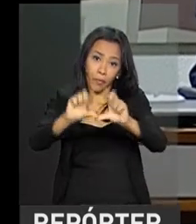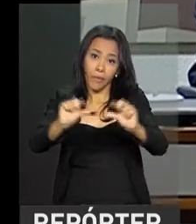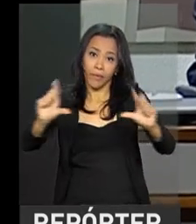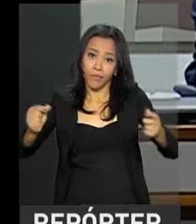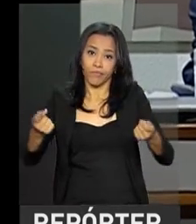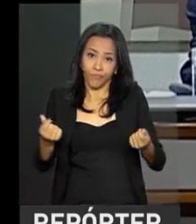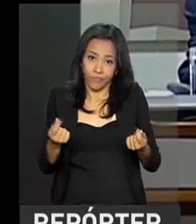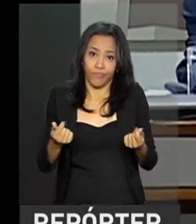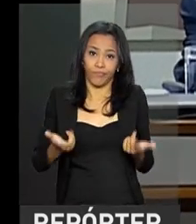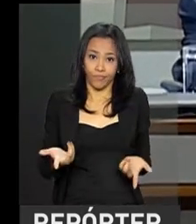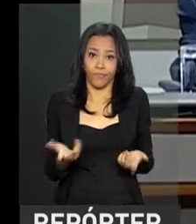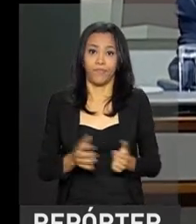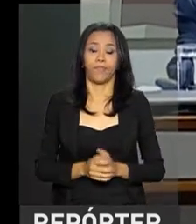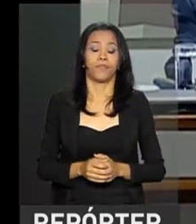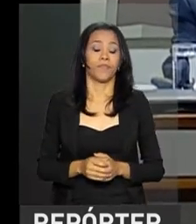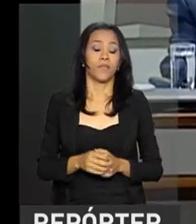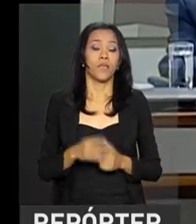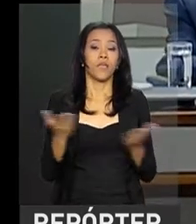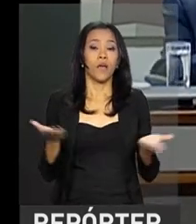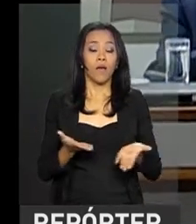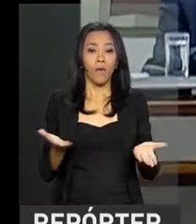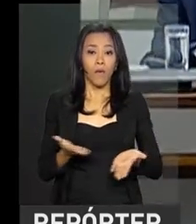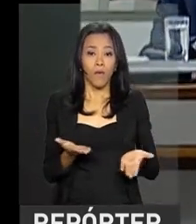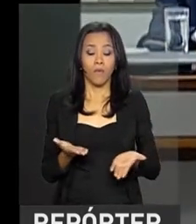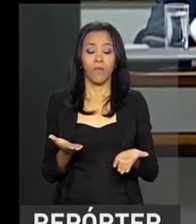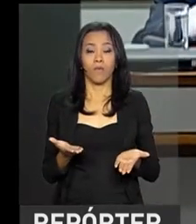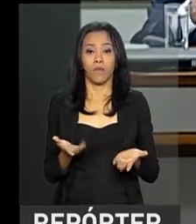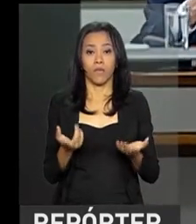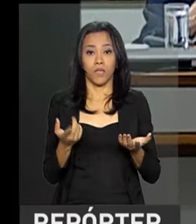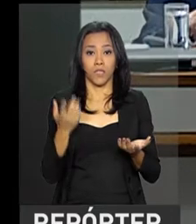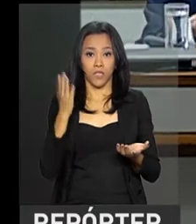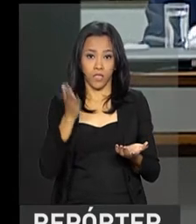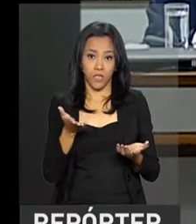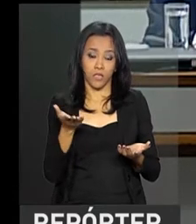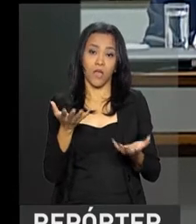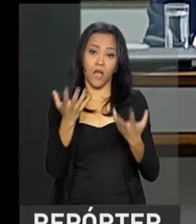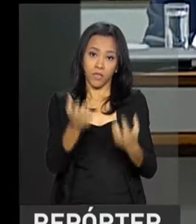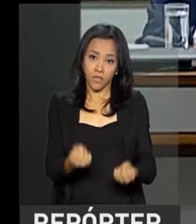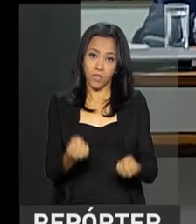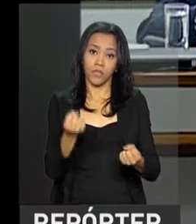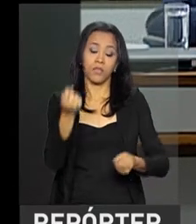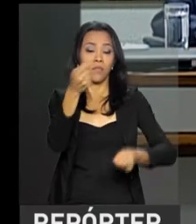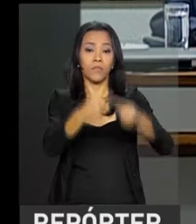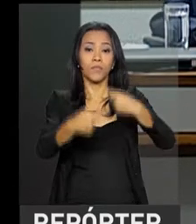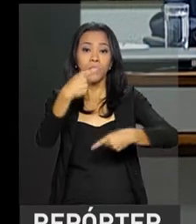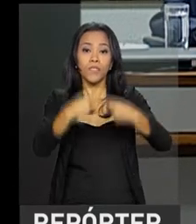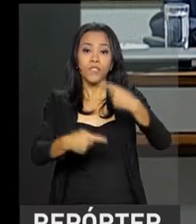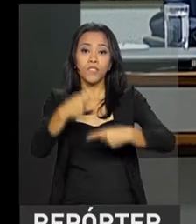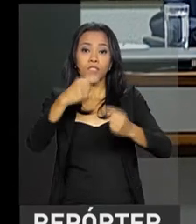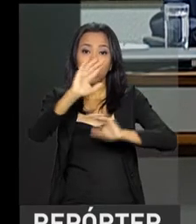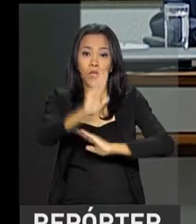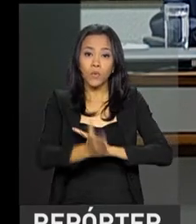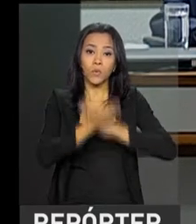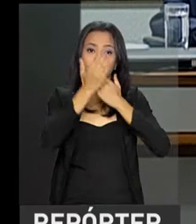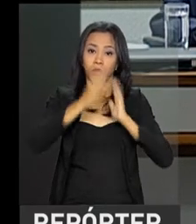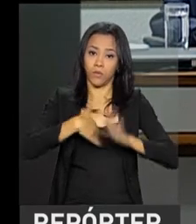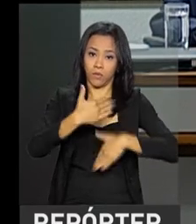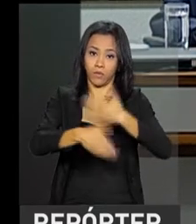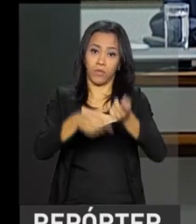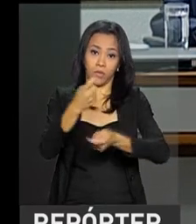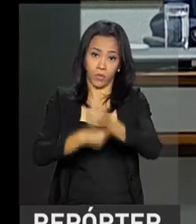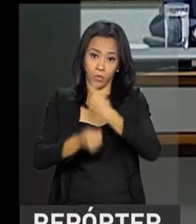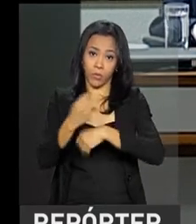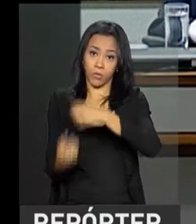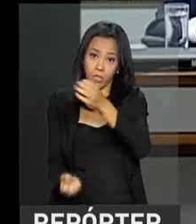e agora na medida em que adotam se políticas que estão levando o crescimento econômico e criação de